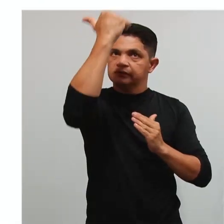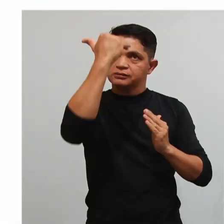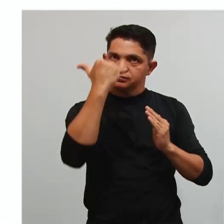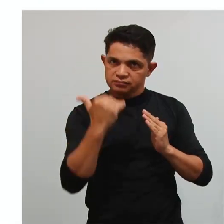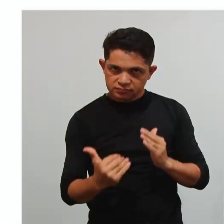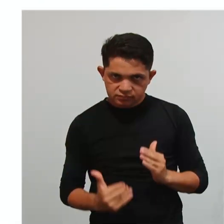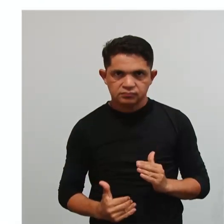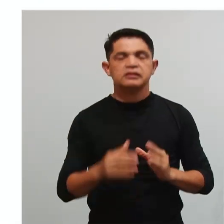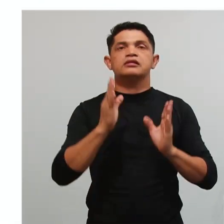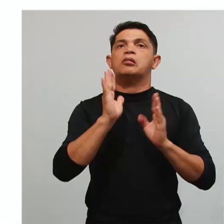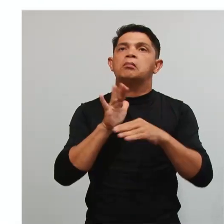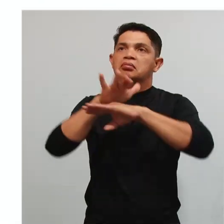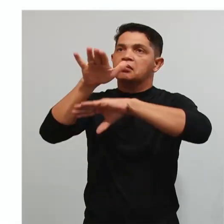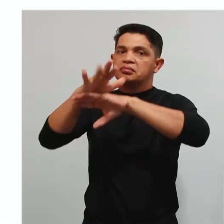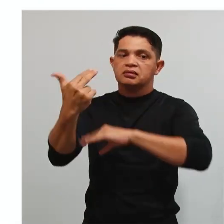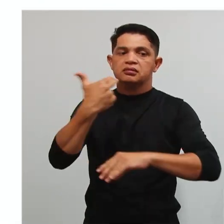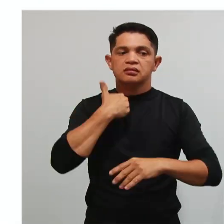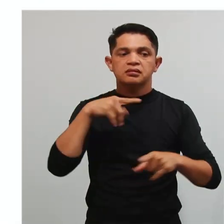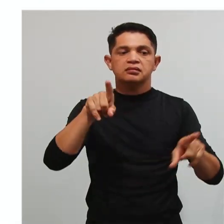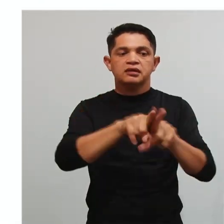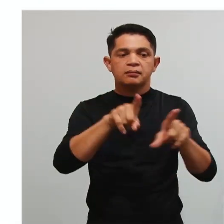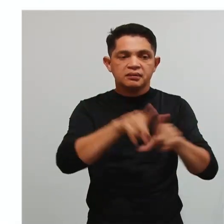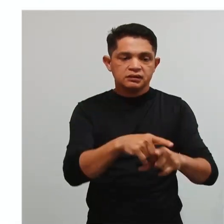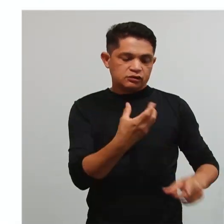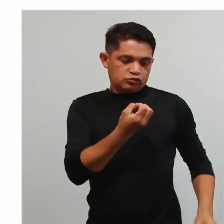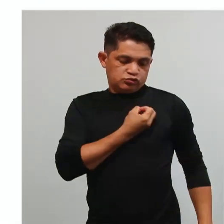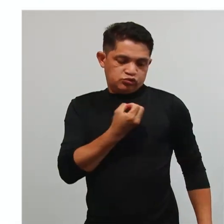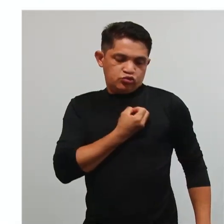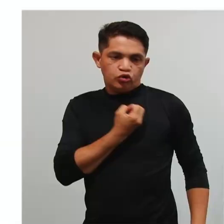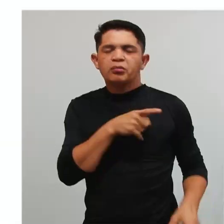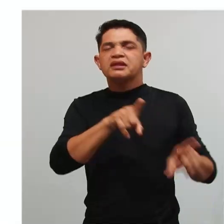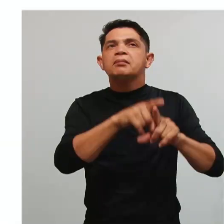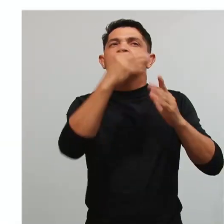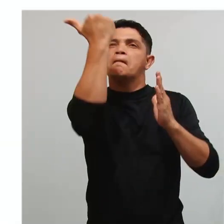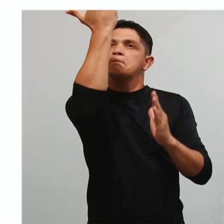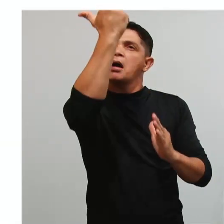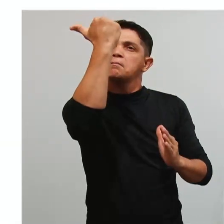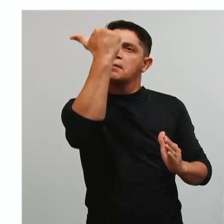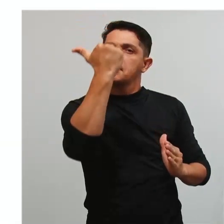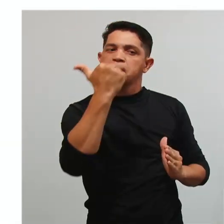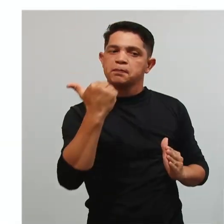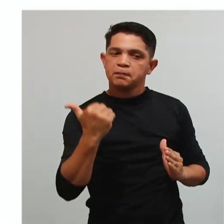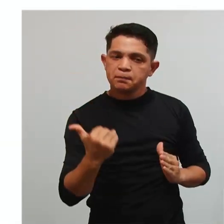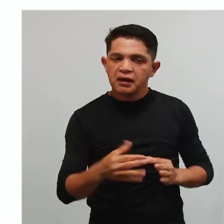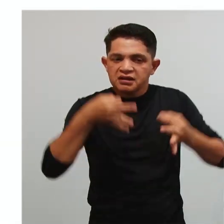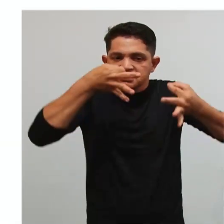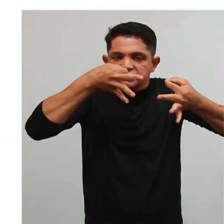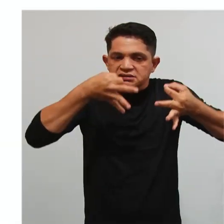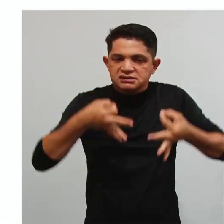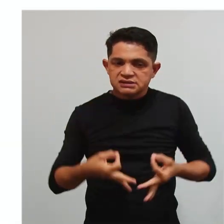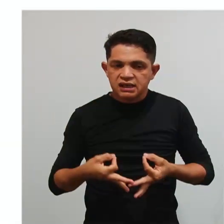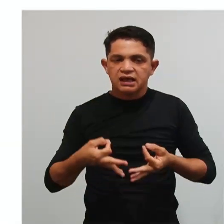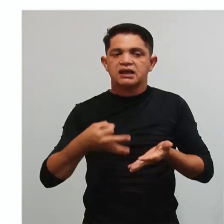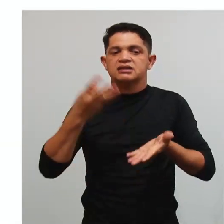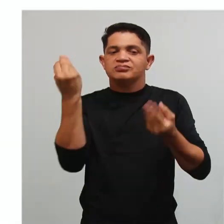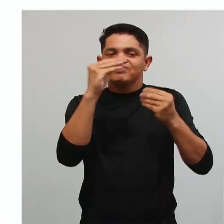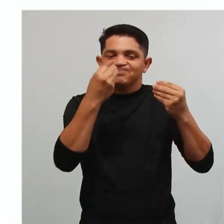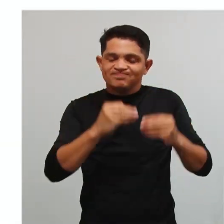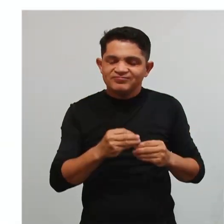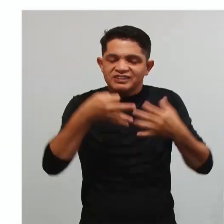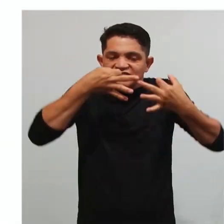seguido. Os números são sempre grafados por extenso, manuscrito ou digitado, as atas são sempre